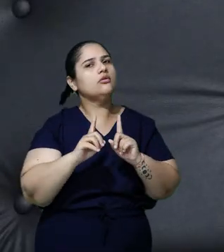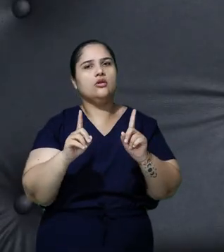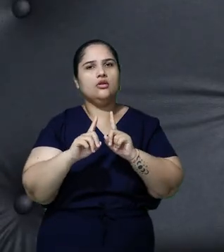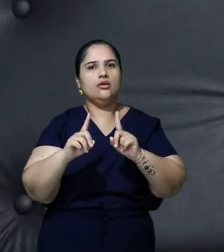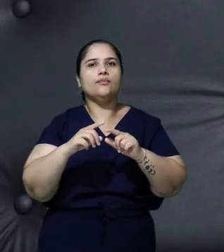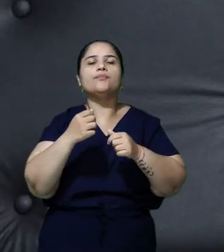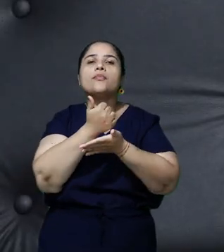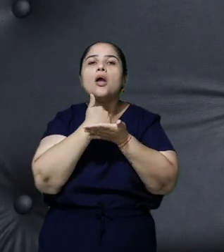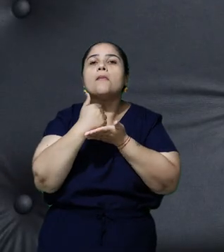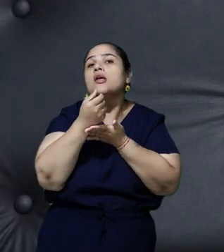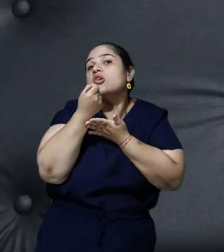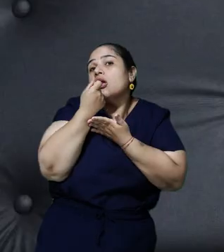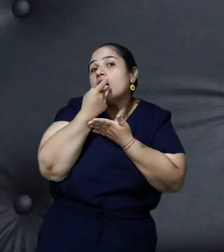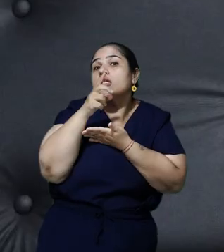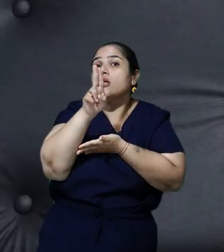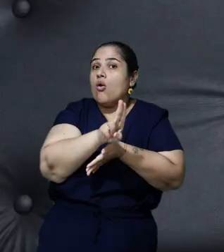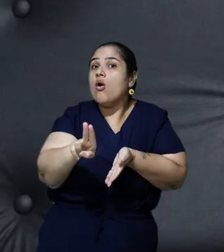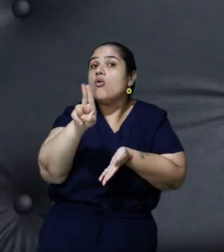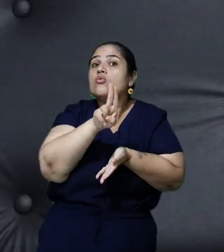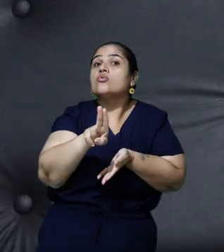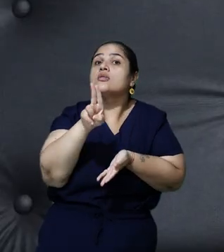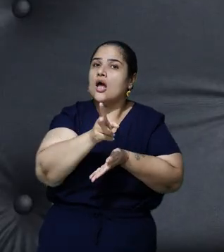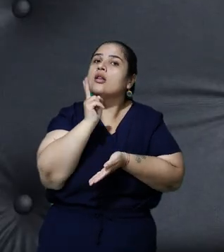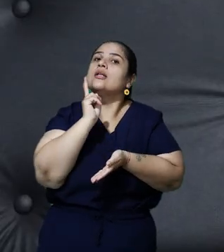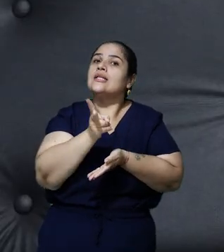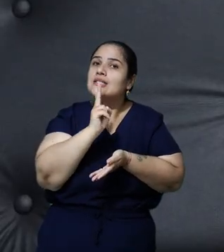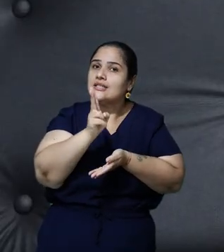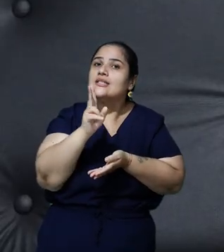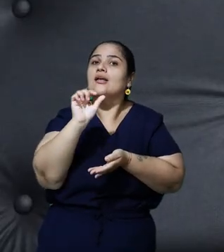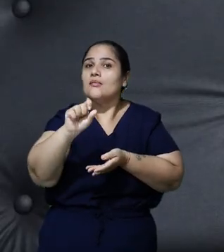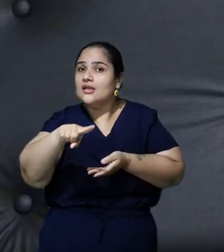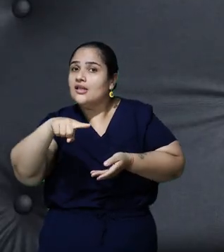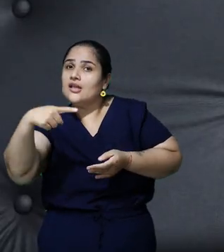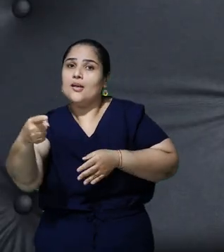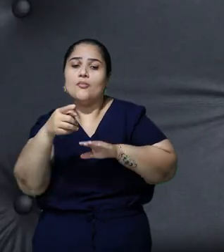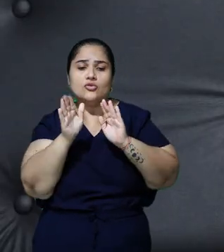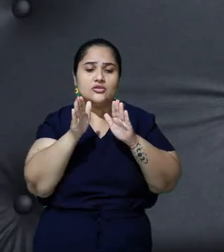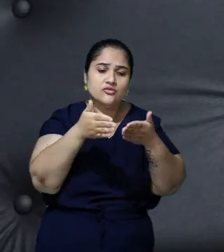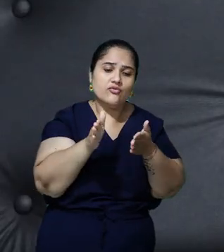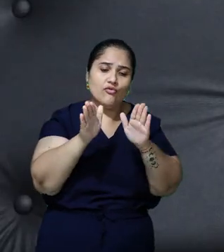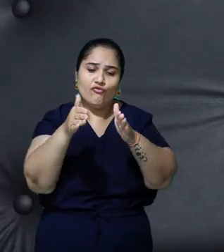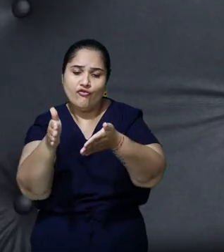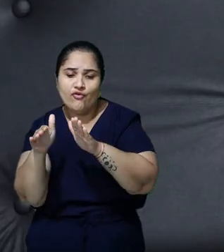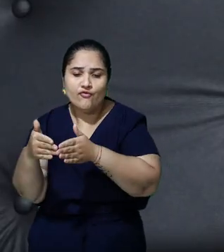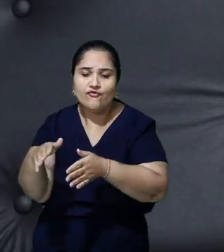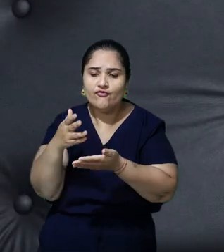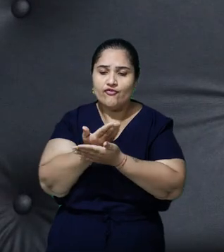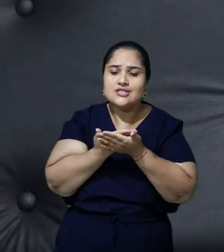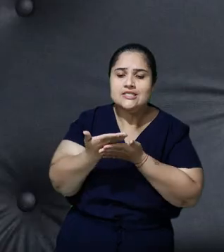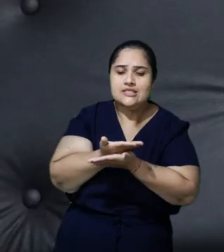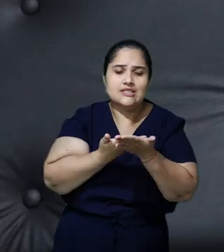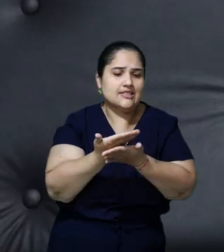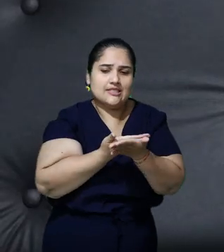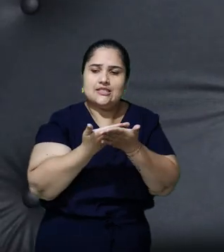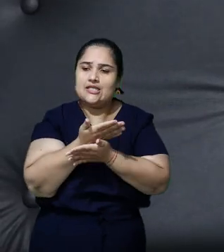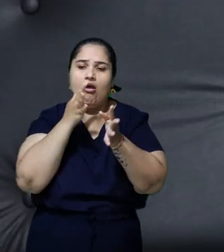usada sempre depois que todas as abordagens terapêuticas tenham sido esgotadas e sem